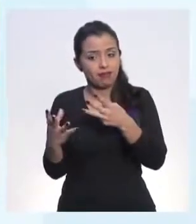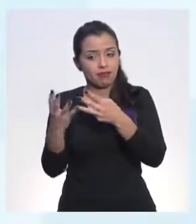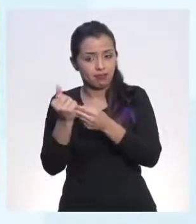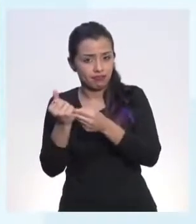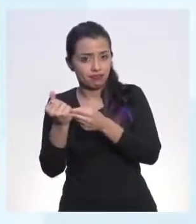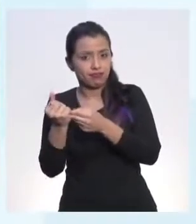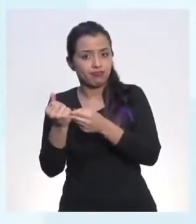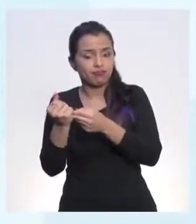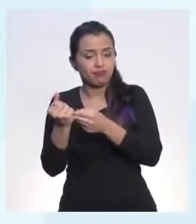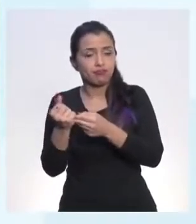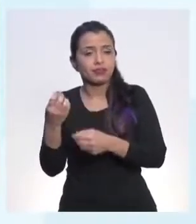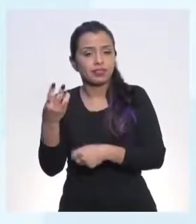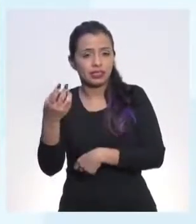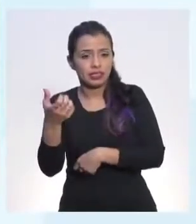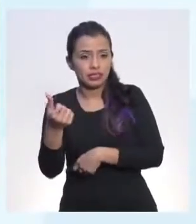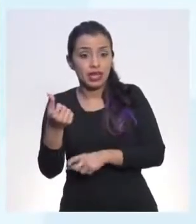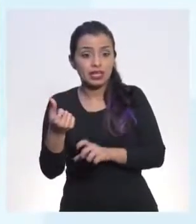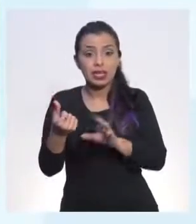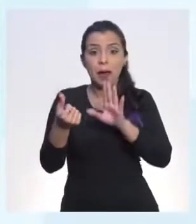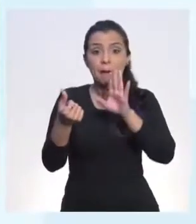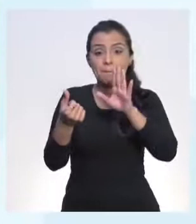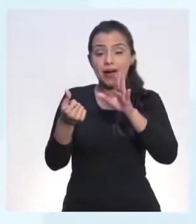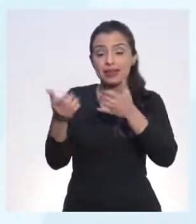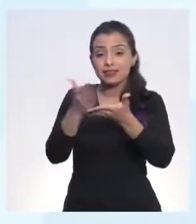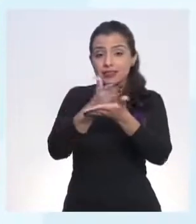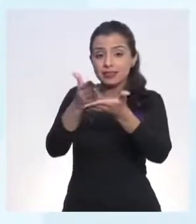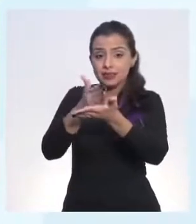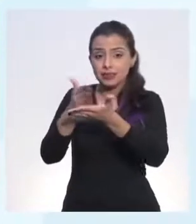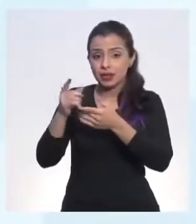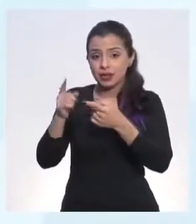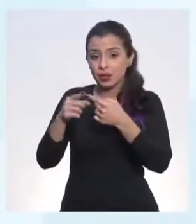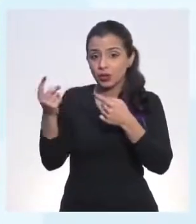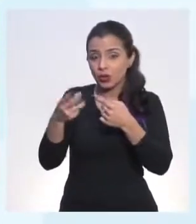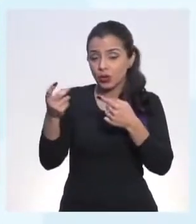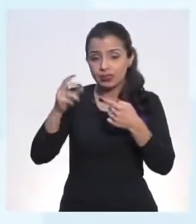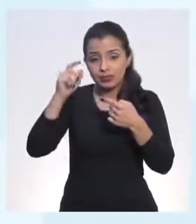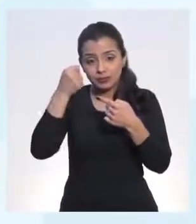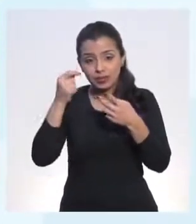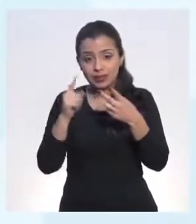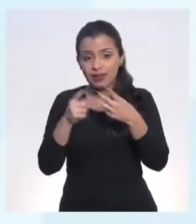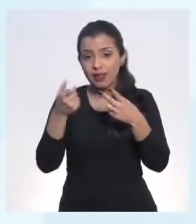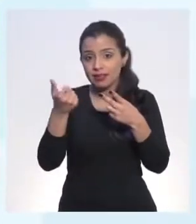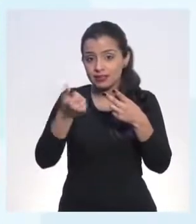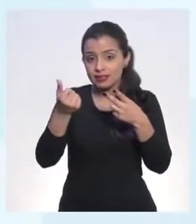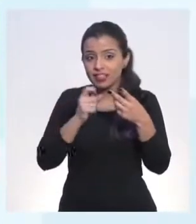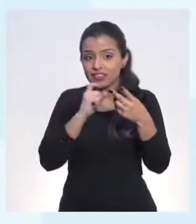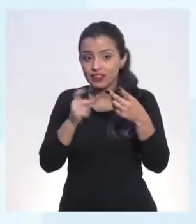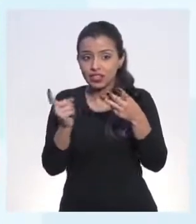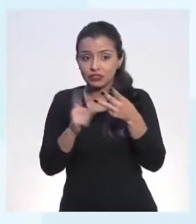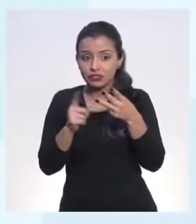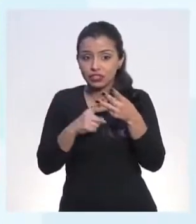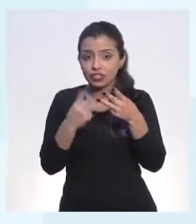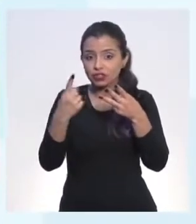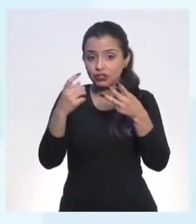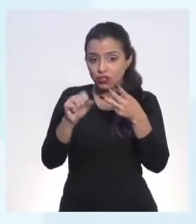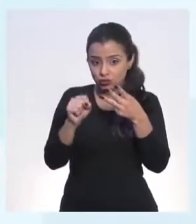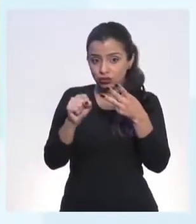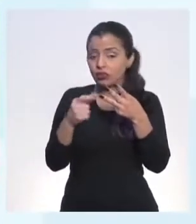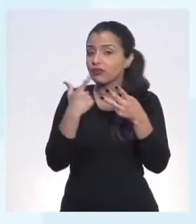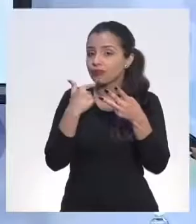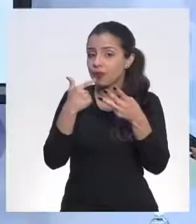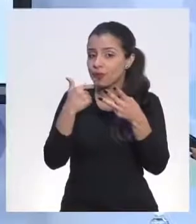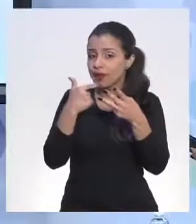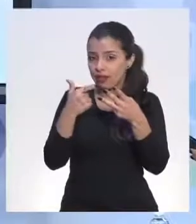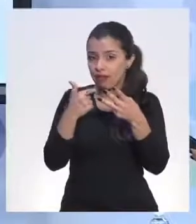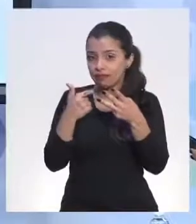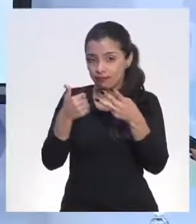de separação, eu teria 12 fichas pretas, 6 verdes e 18 vermelhas. Vamos tentar